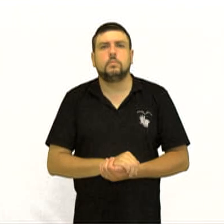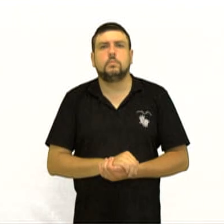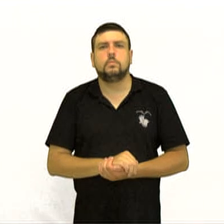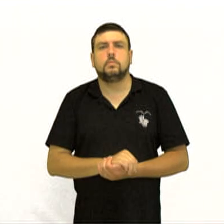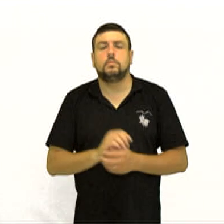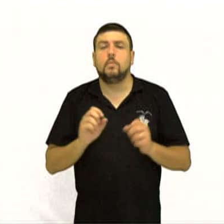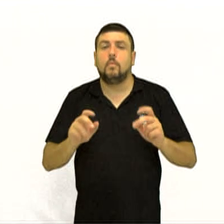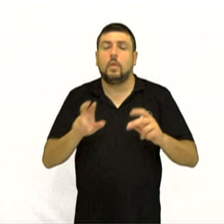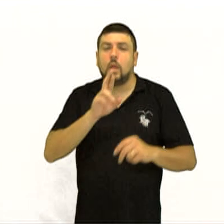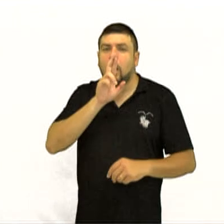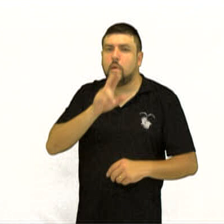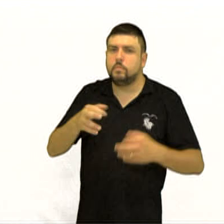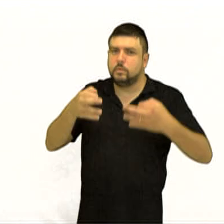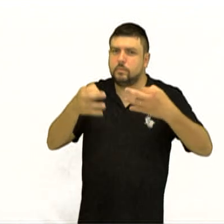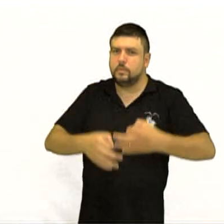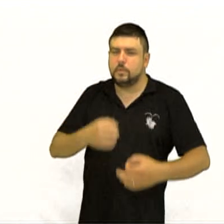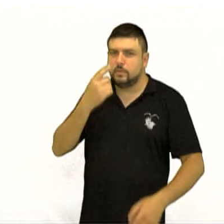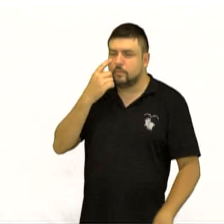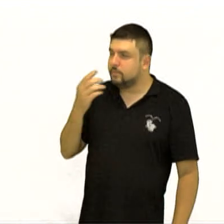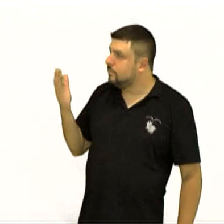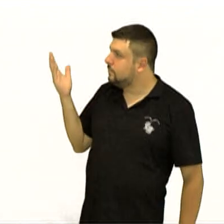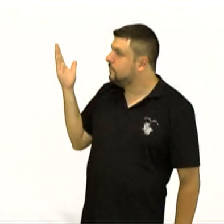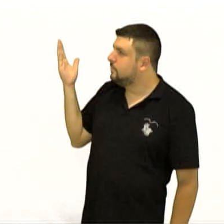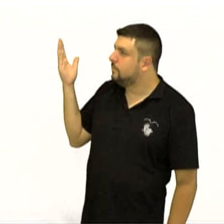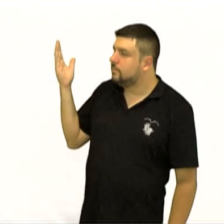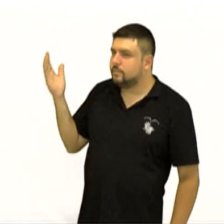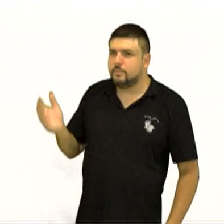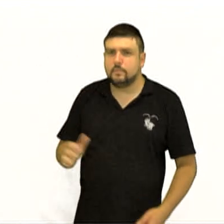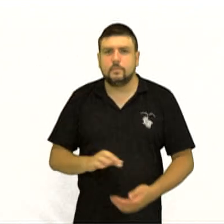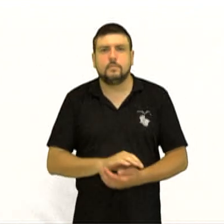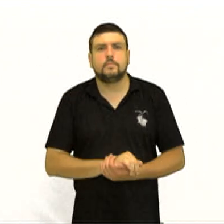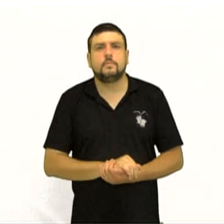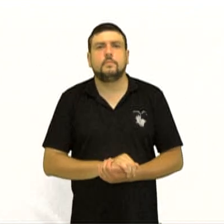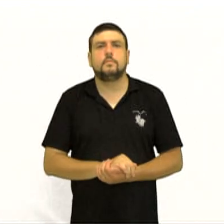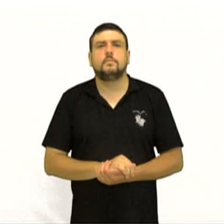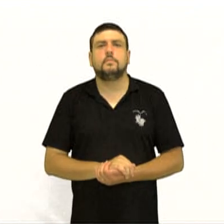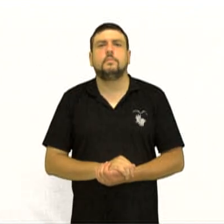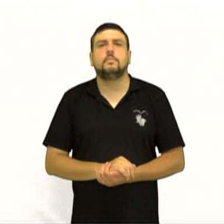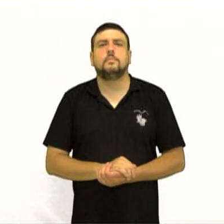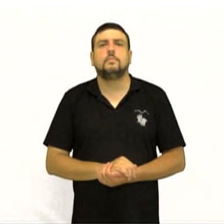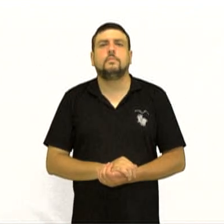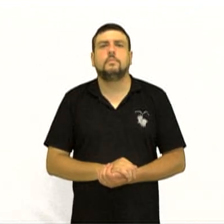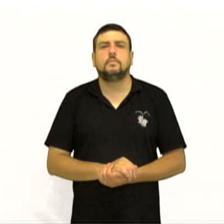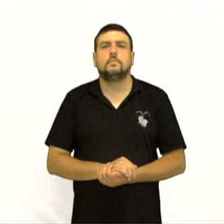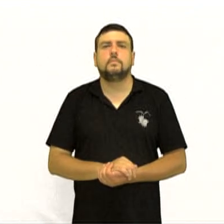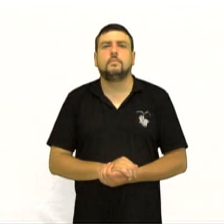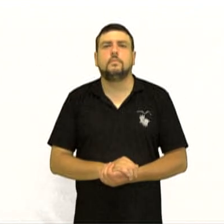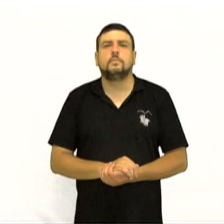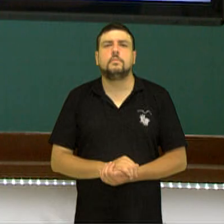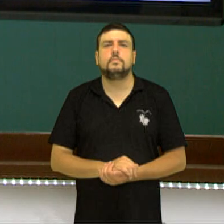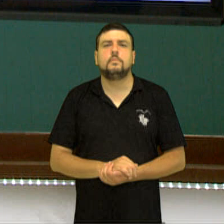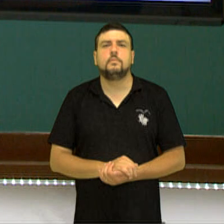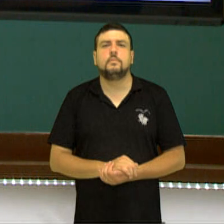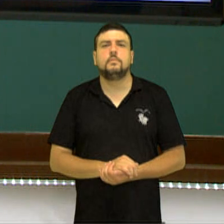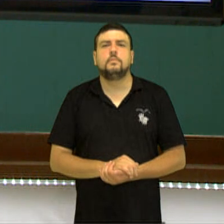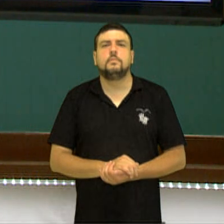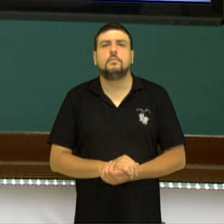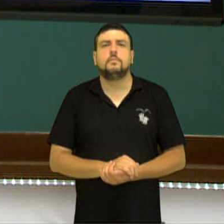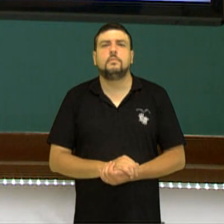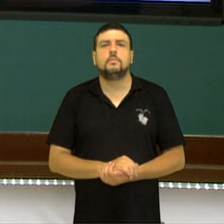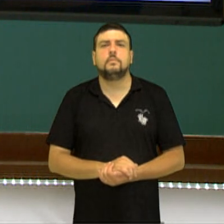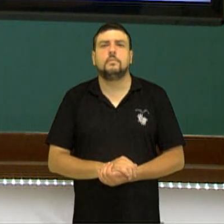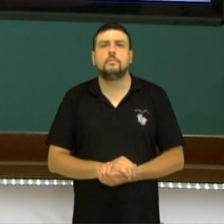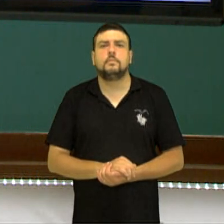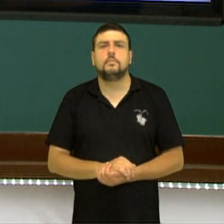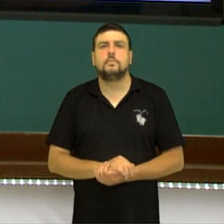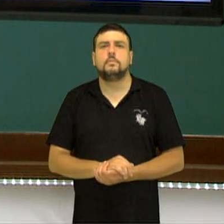o 3, que é o último algarismo à direita, né, diferente de 0. Bom, gente,